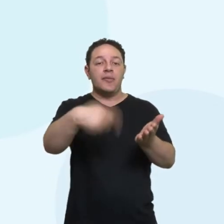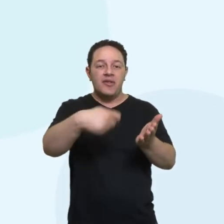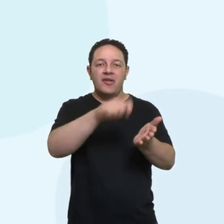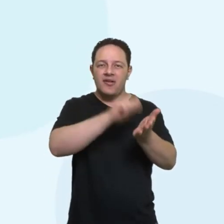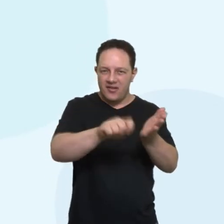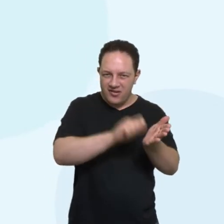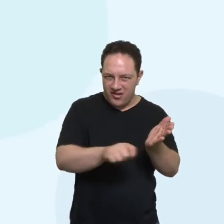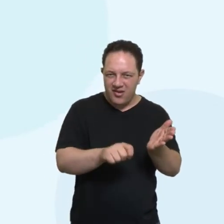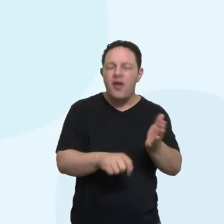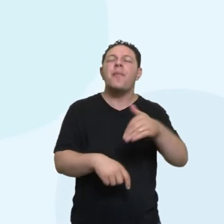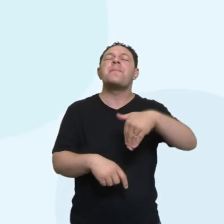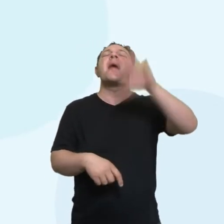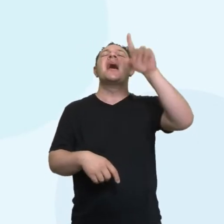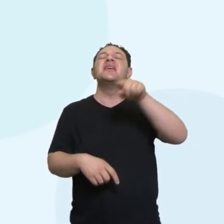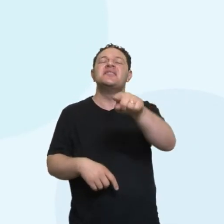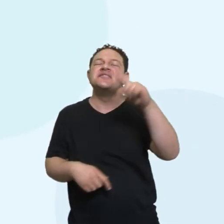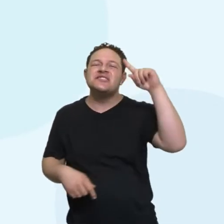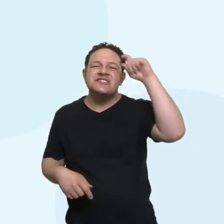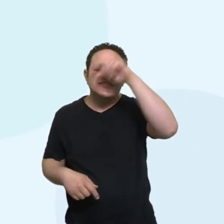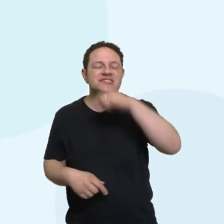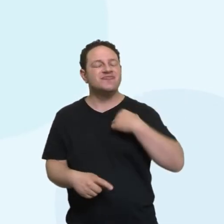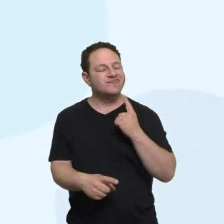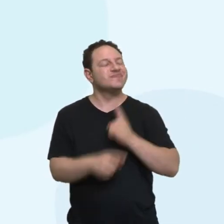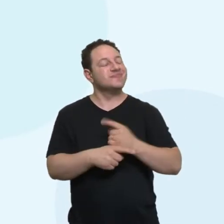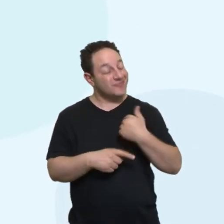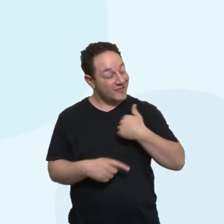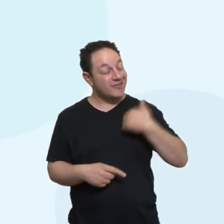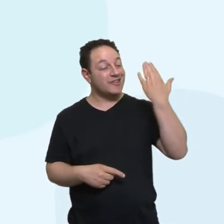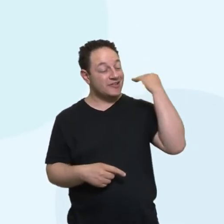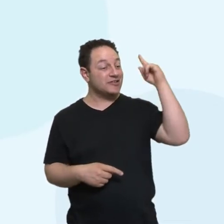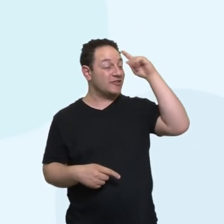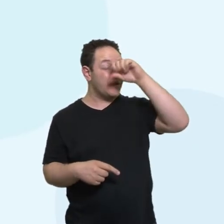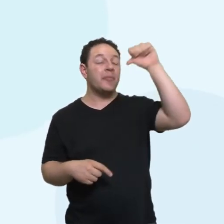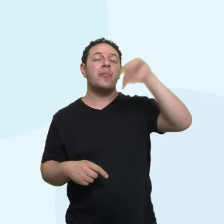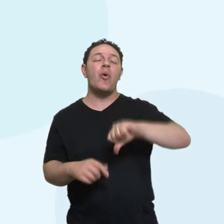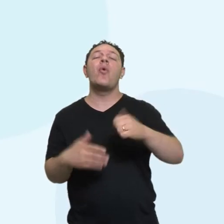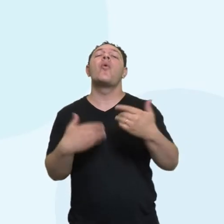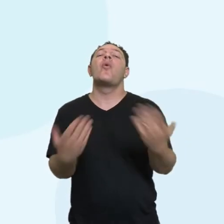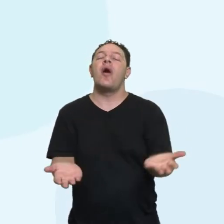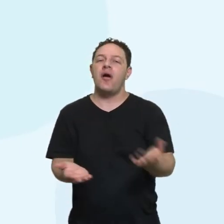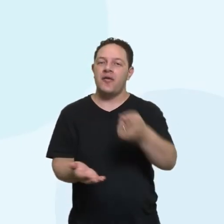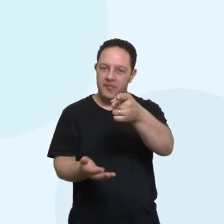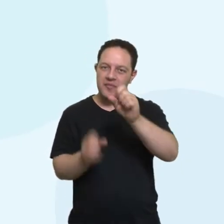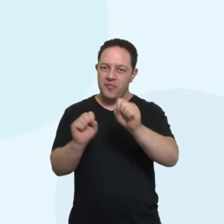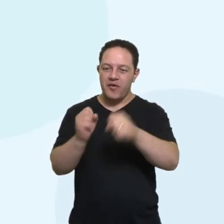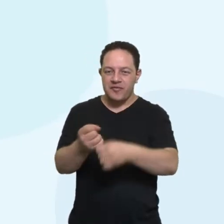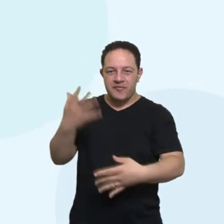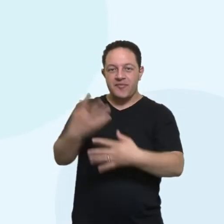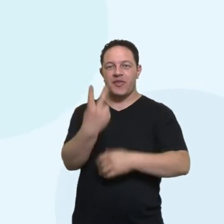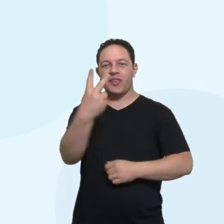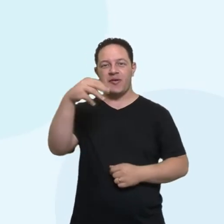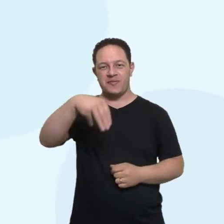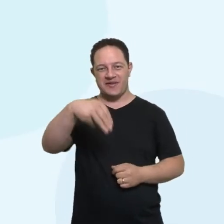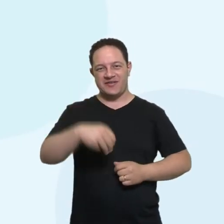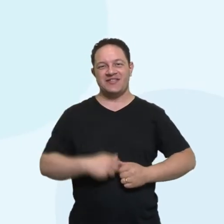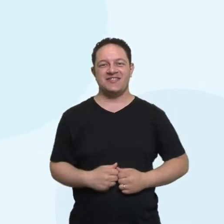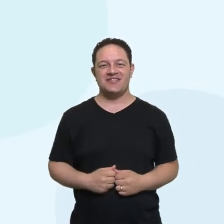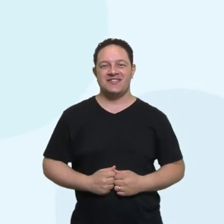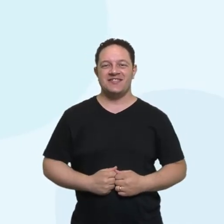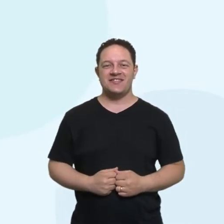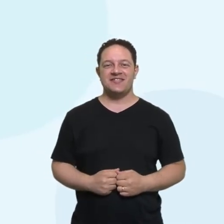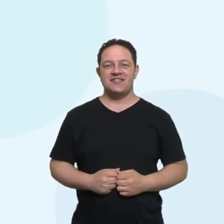acerca da aprendizagem o que mais apareceu para você aí de acordo com seu componente curricular chat aberto dois minutinhos